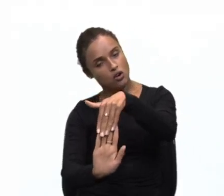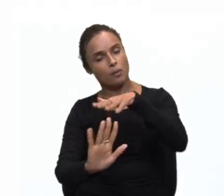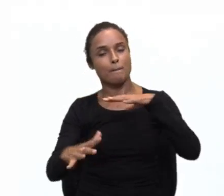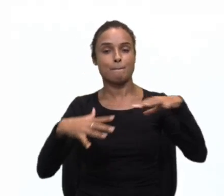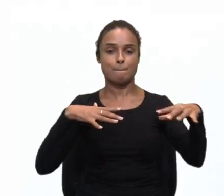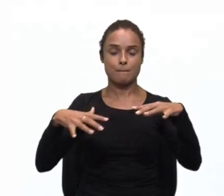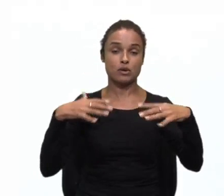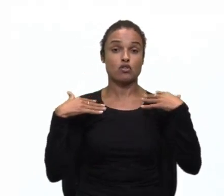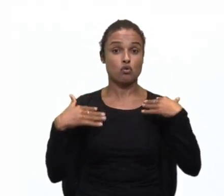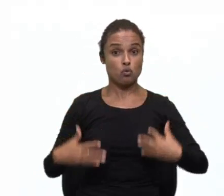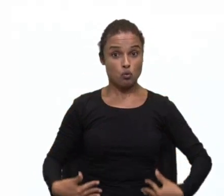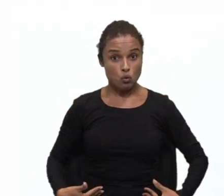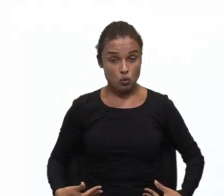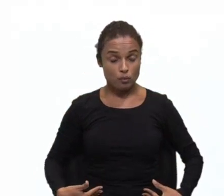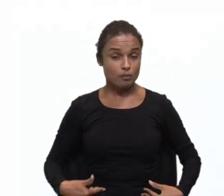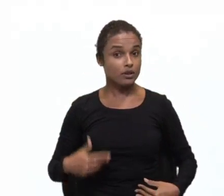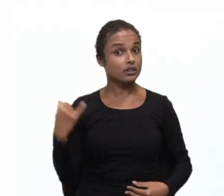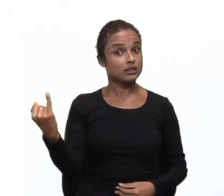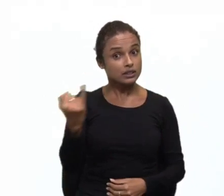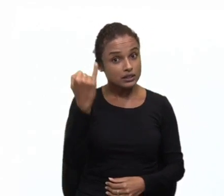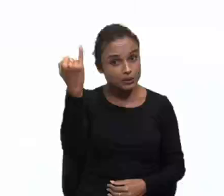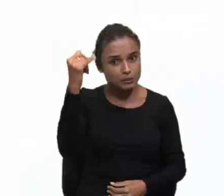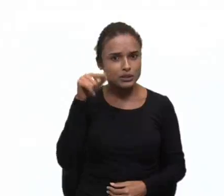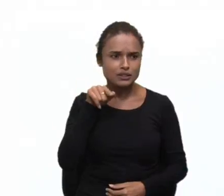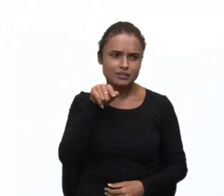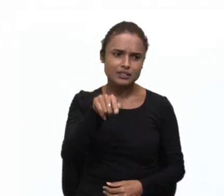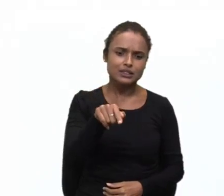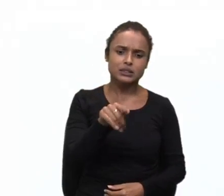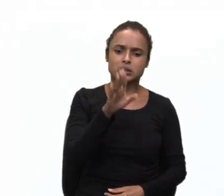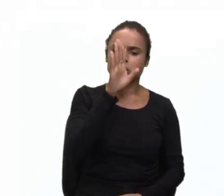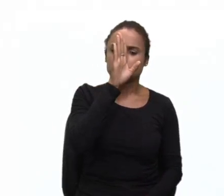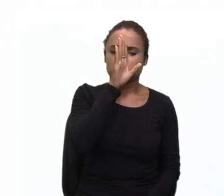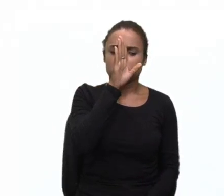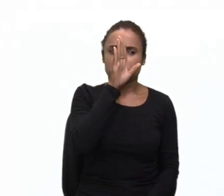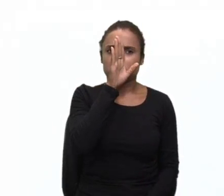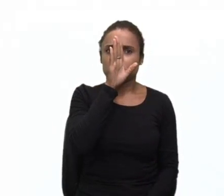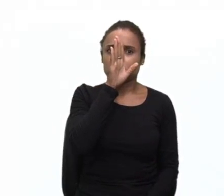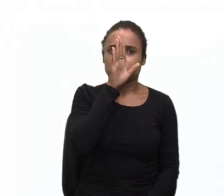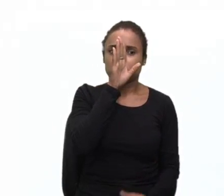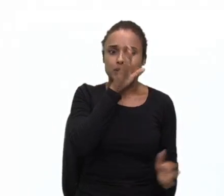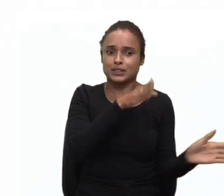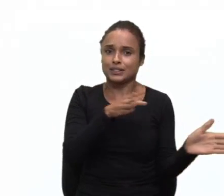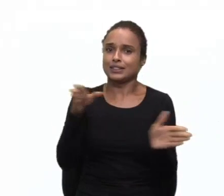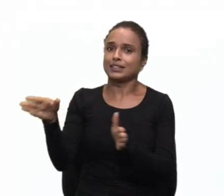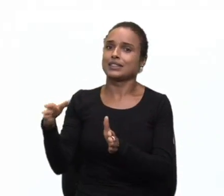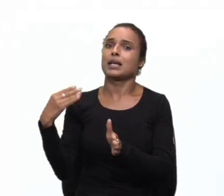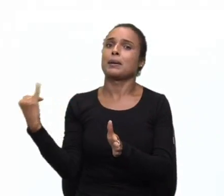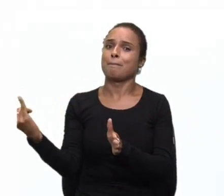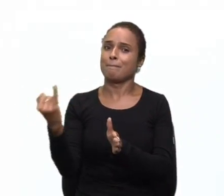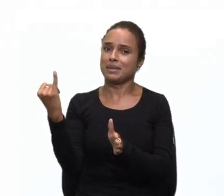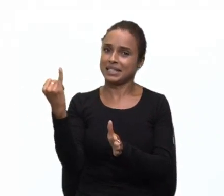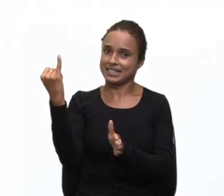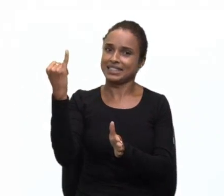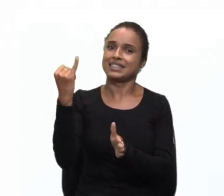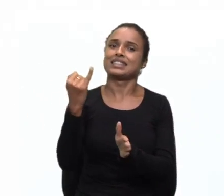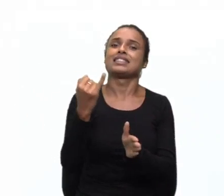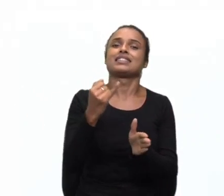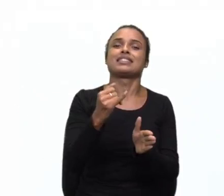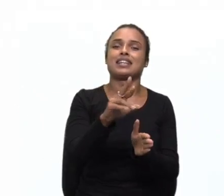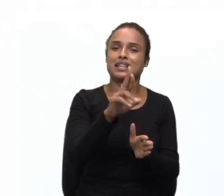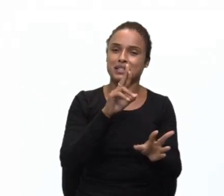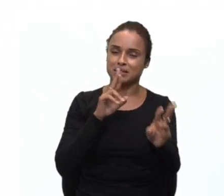bem importante que agora você, aluno que ficou quieto durante a aula inteira, fale, tá? Utilize o seu